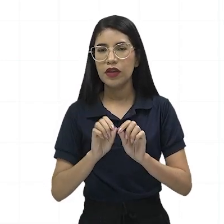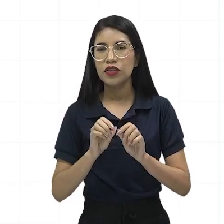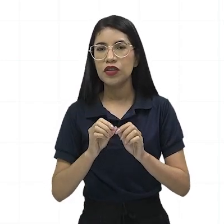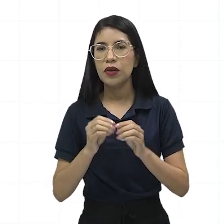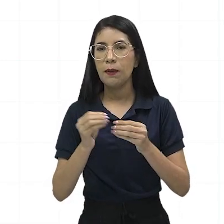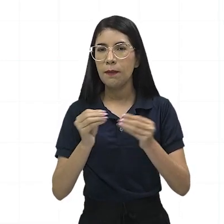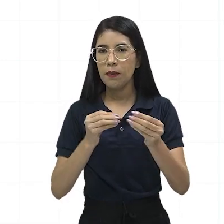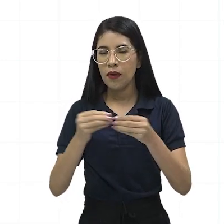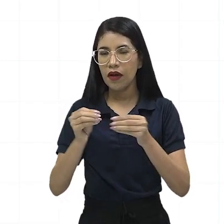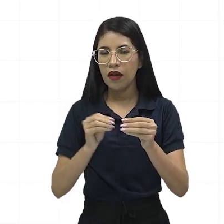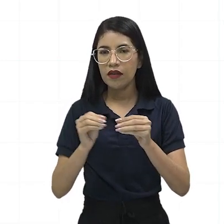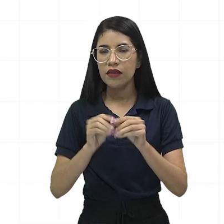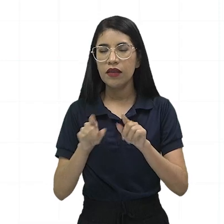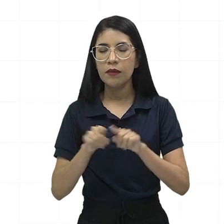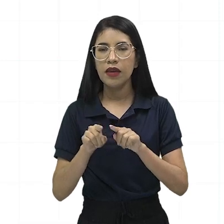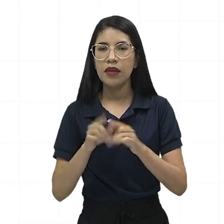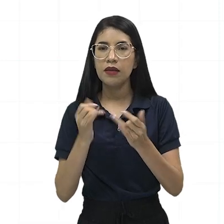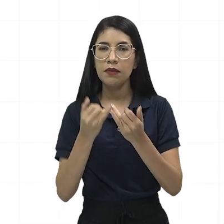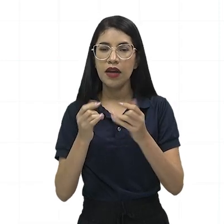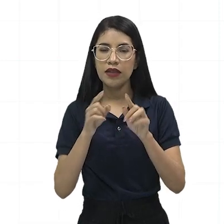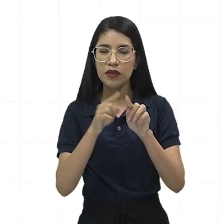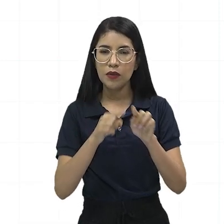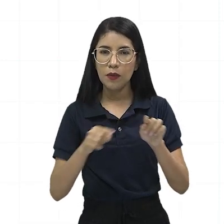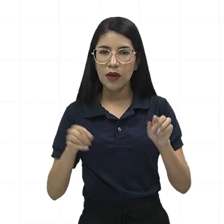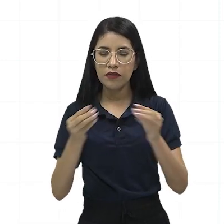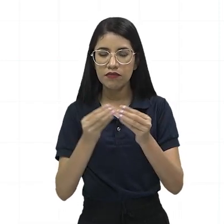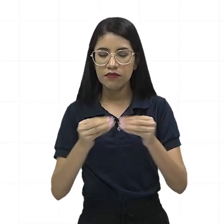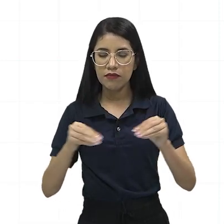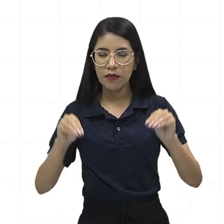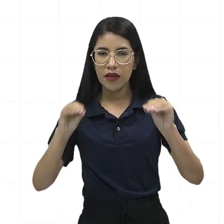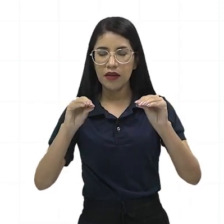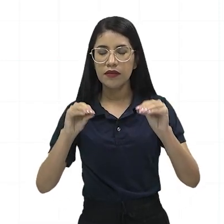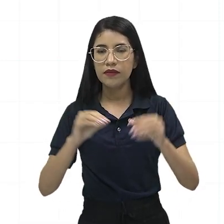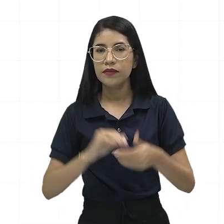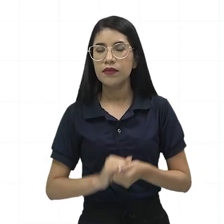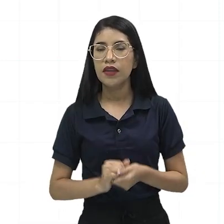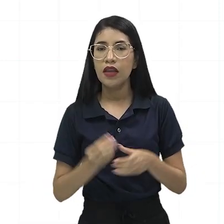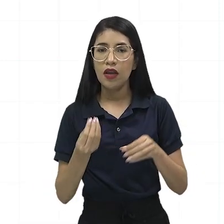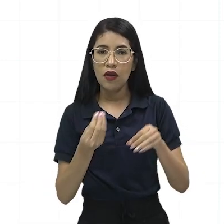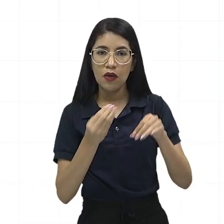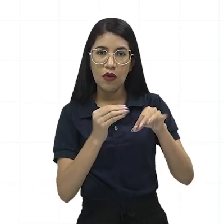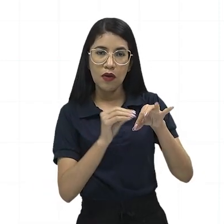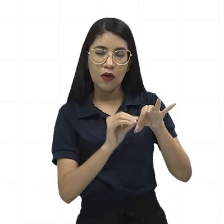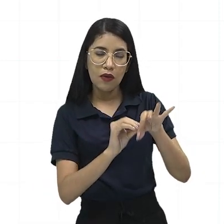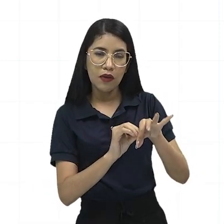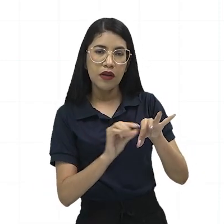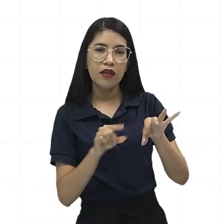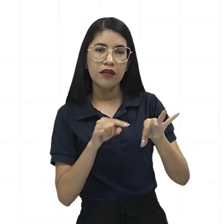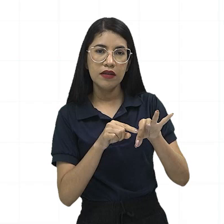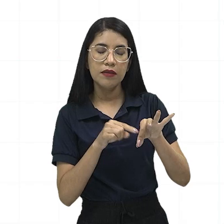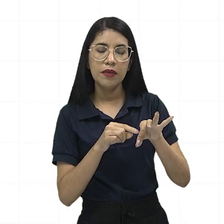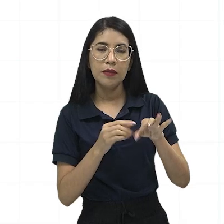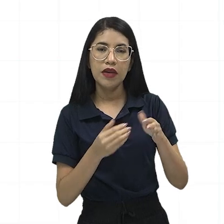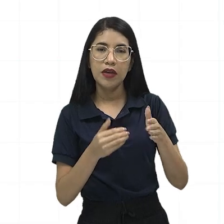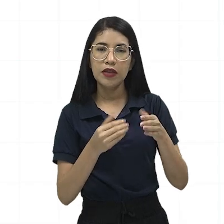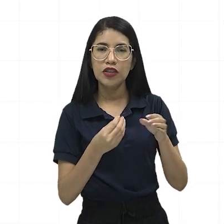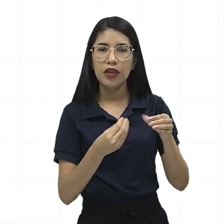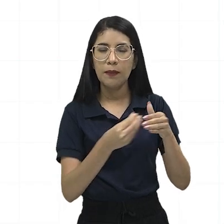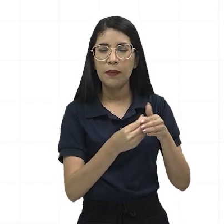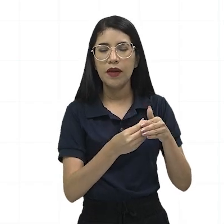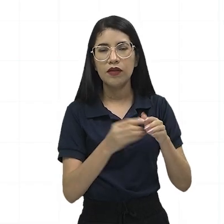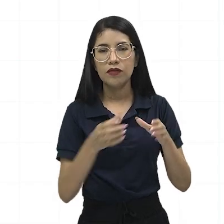silicone com formato de uma semisfera. Ele é introduzido pela vagina até a entrada do útero, atuando como